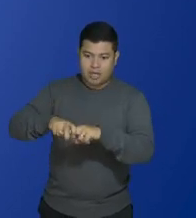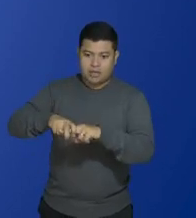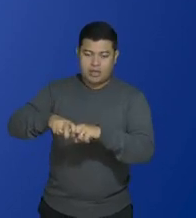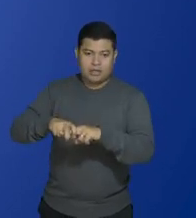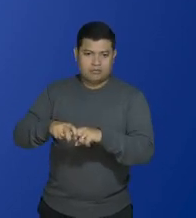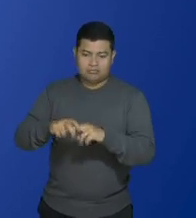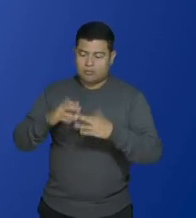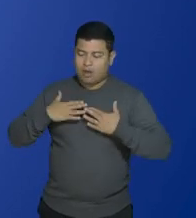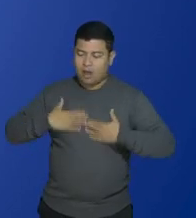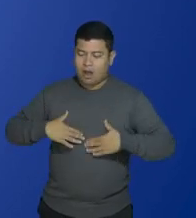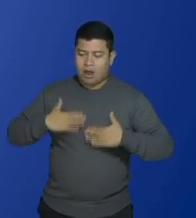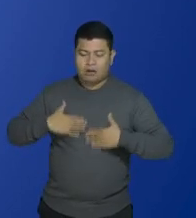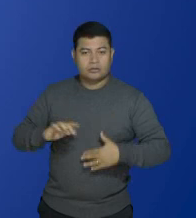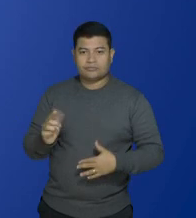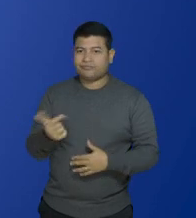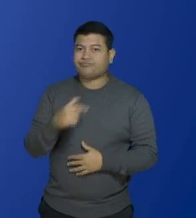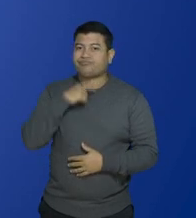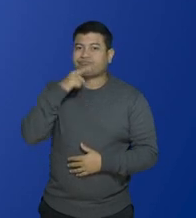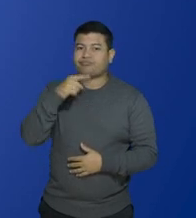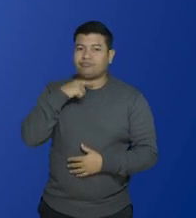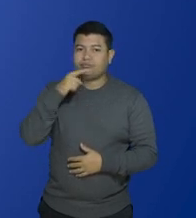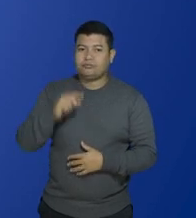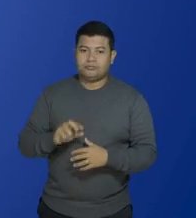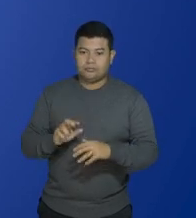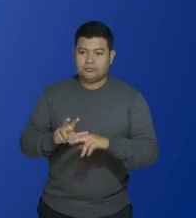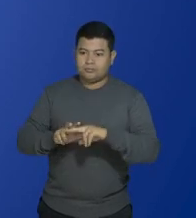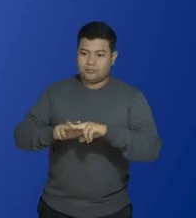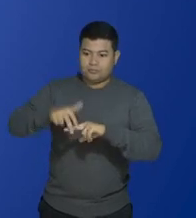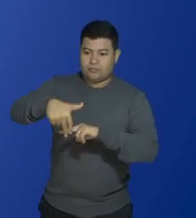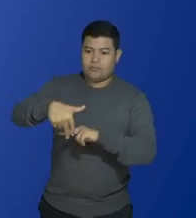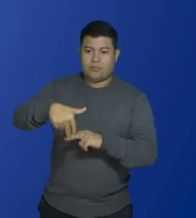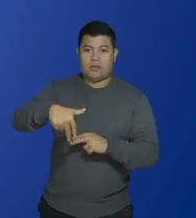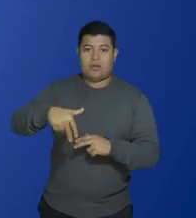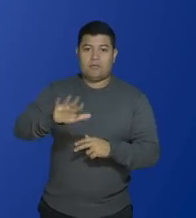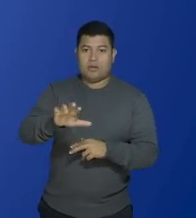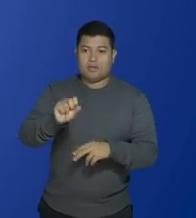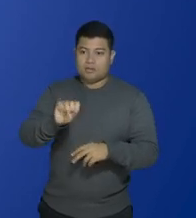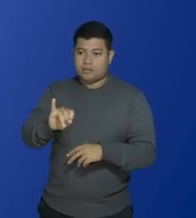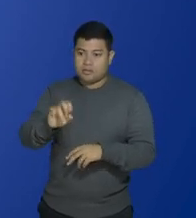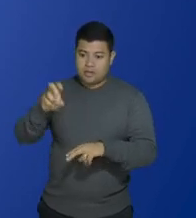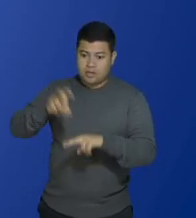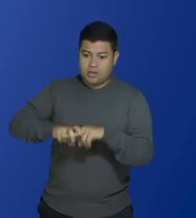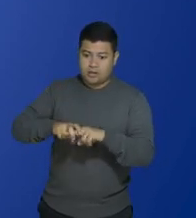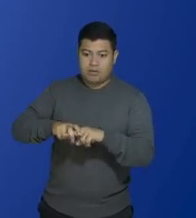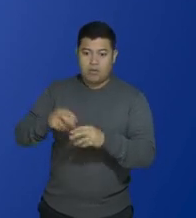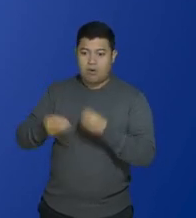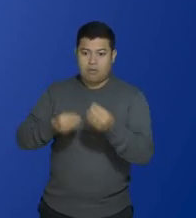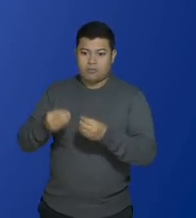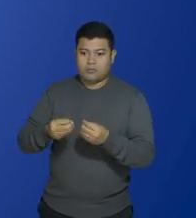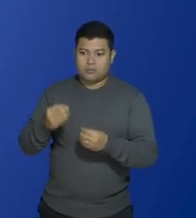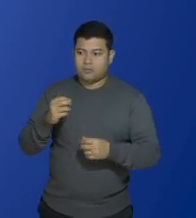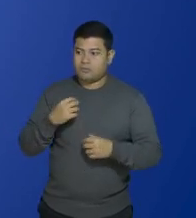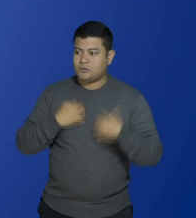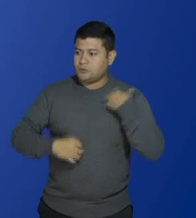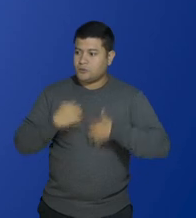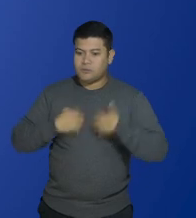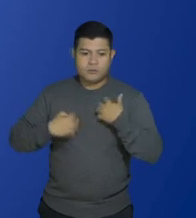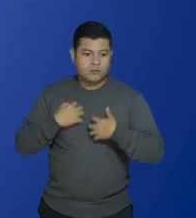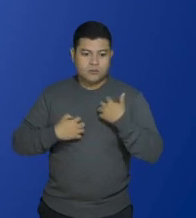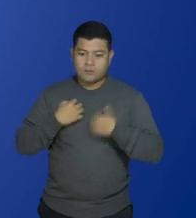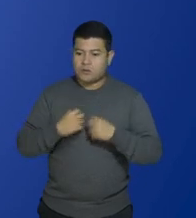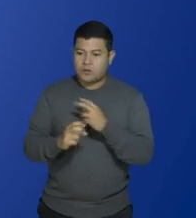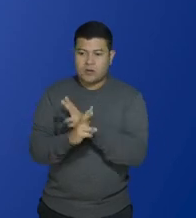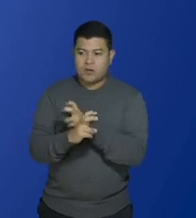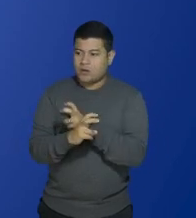sentadas. Eles levantam da carteira, mas se eles têm que ficar sentados, eles ficam se mexendo. Muitas das crianças, se você